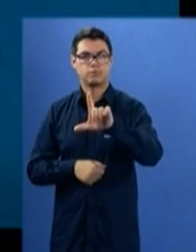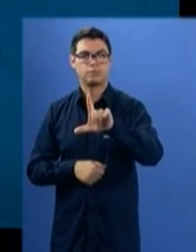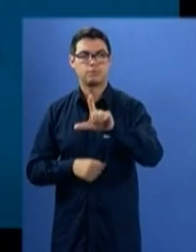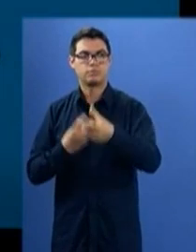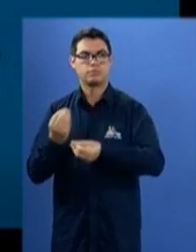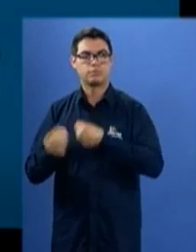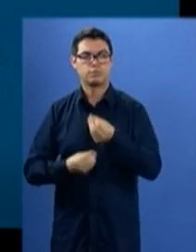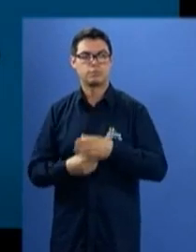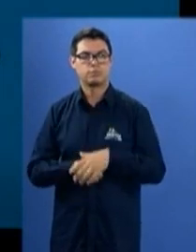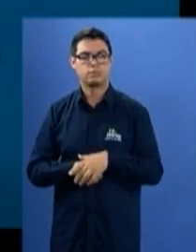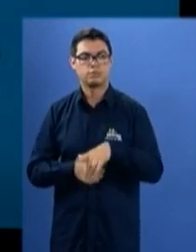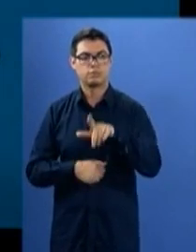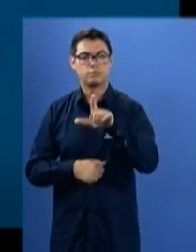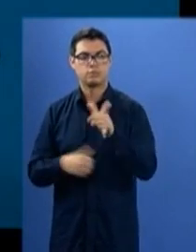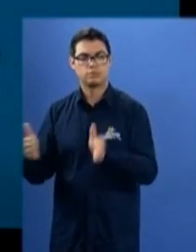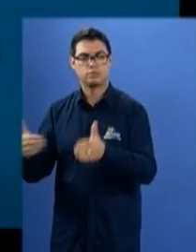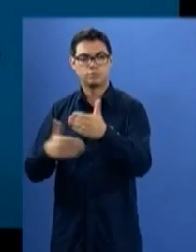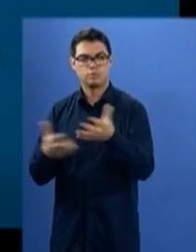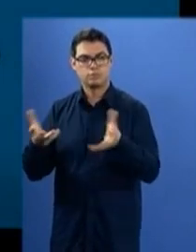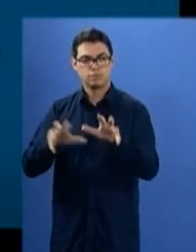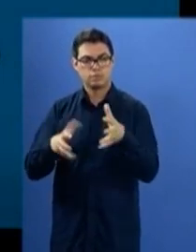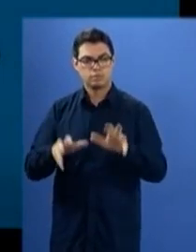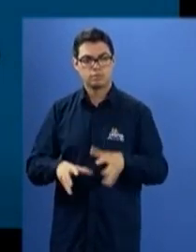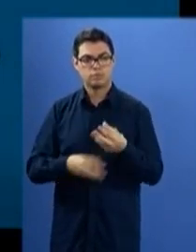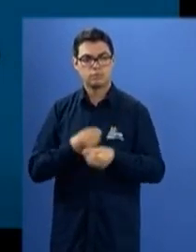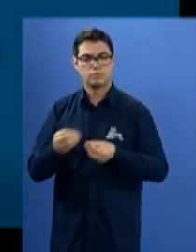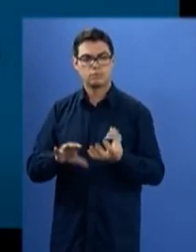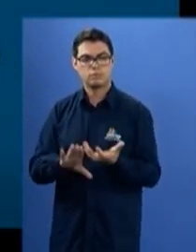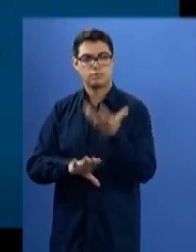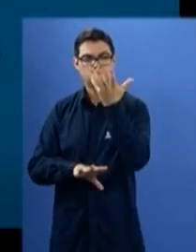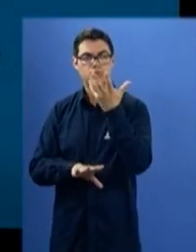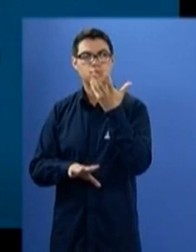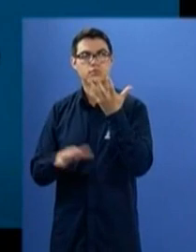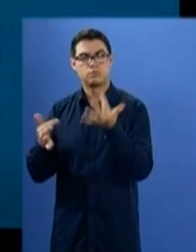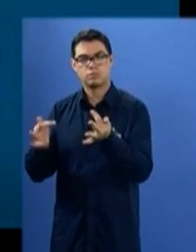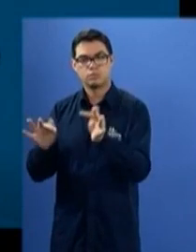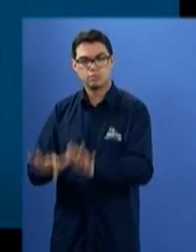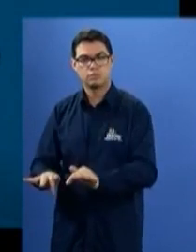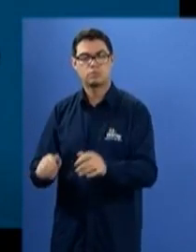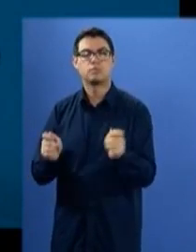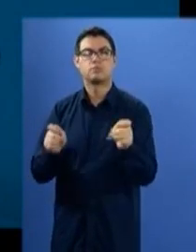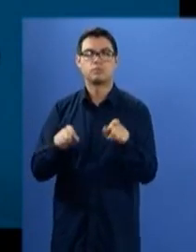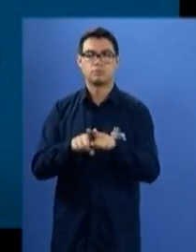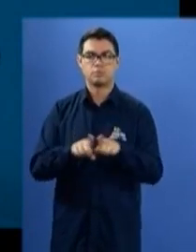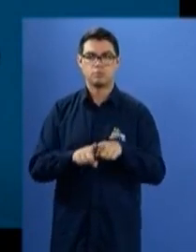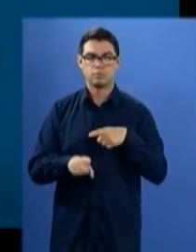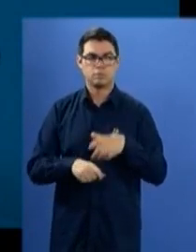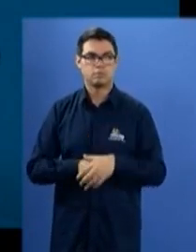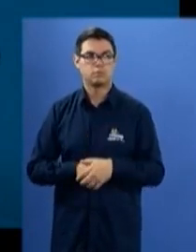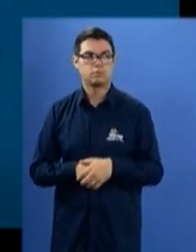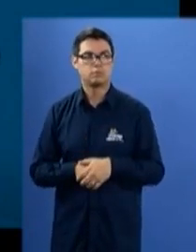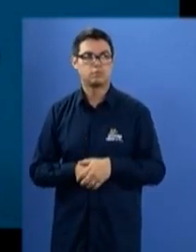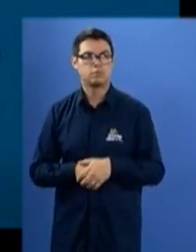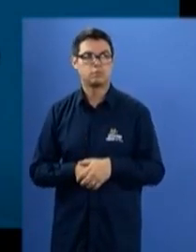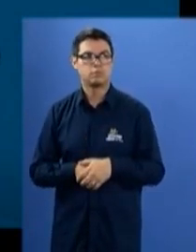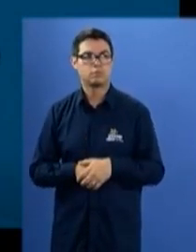que é o L? É o lote de peças para que ocorra uma finalização.